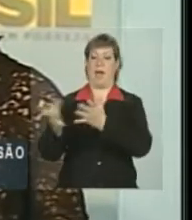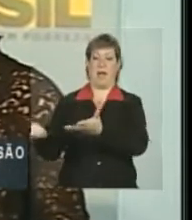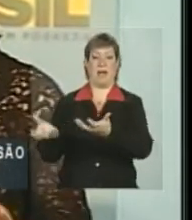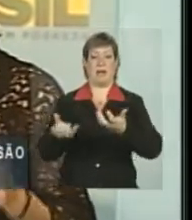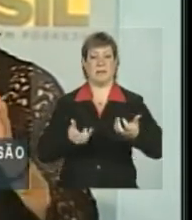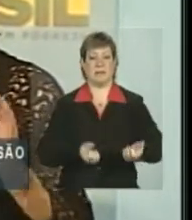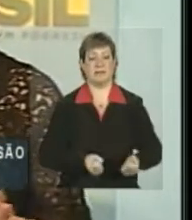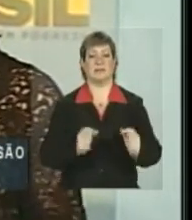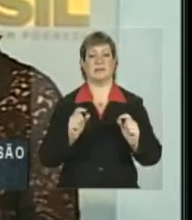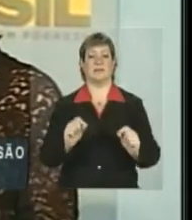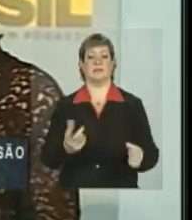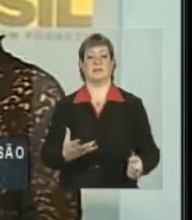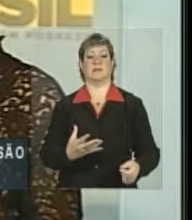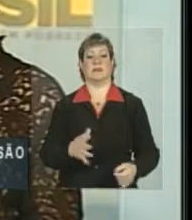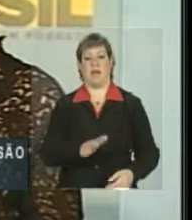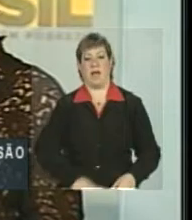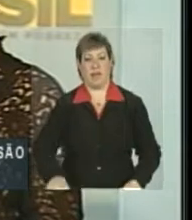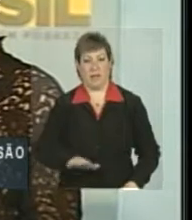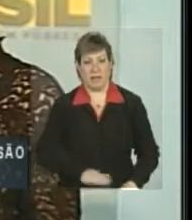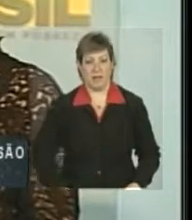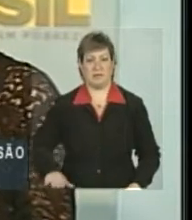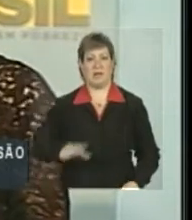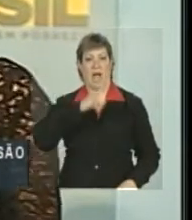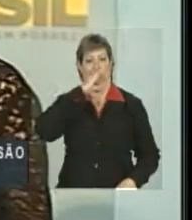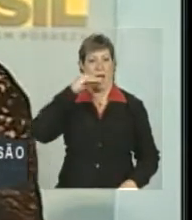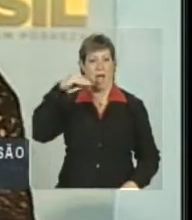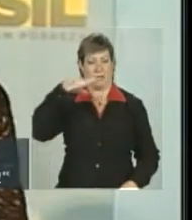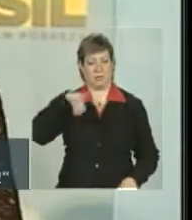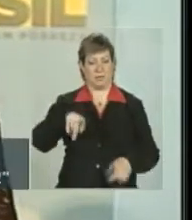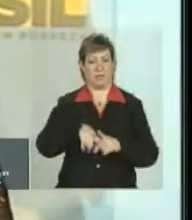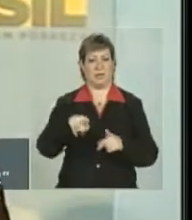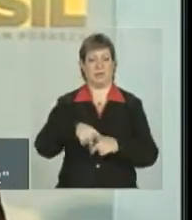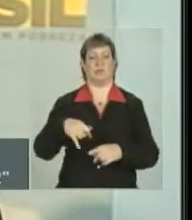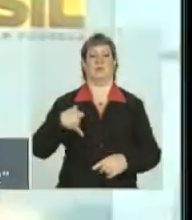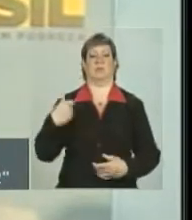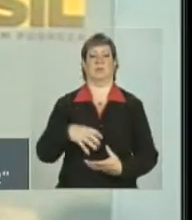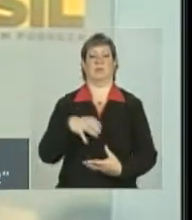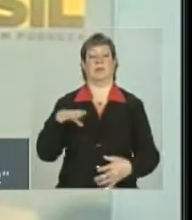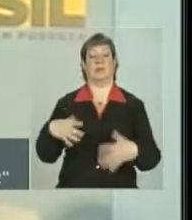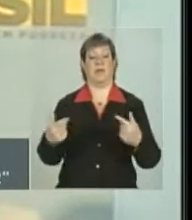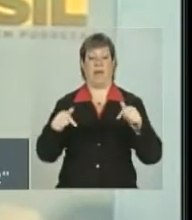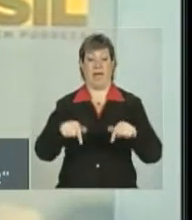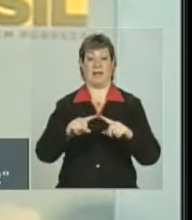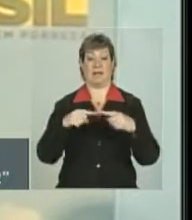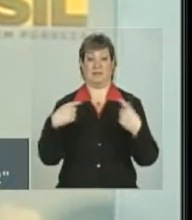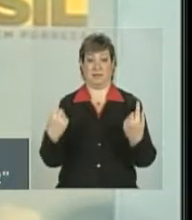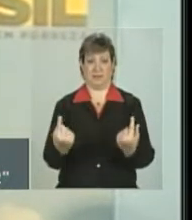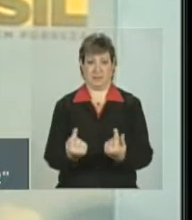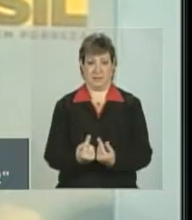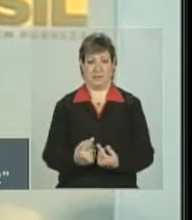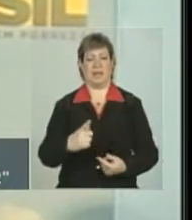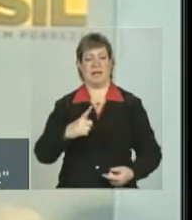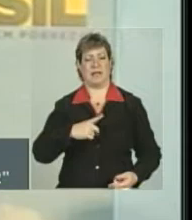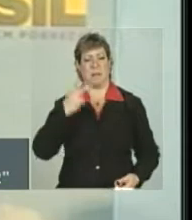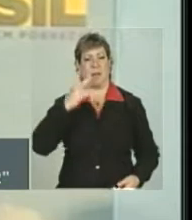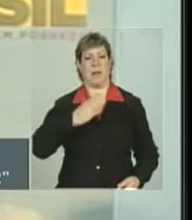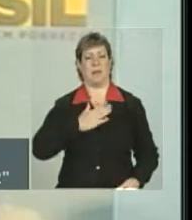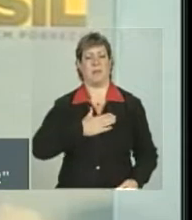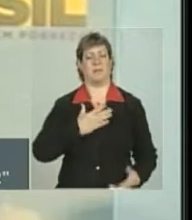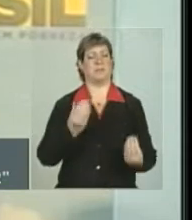crianças, os adultos e os idosos. Por isso, essa cerimônia tem, para mim, um grande